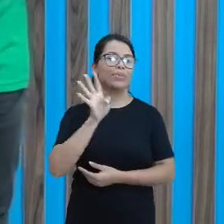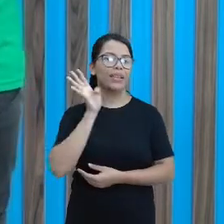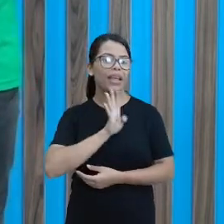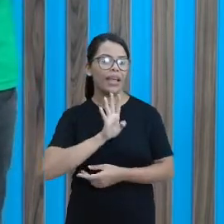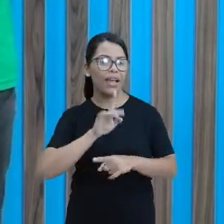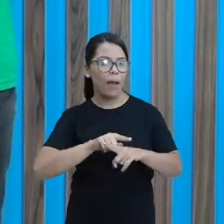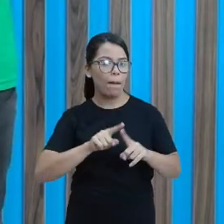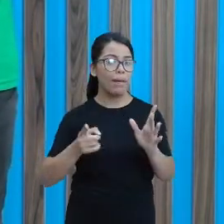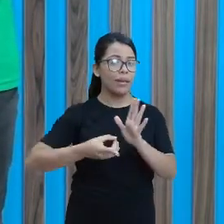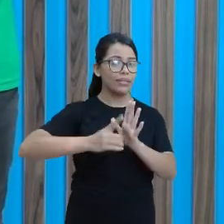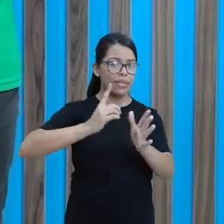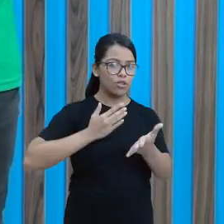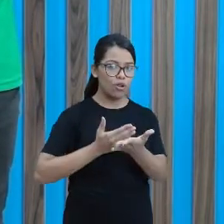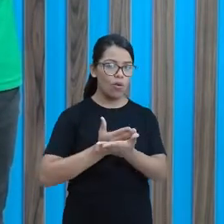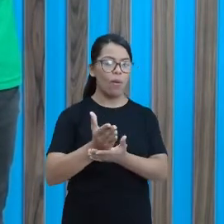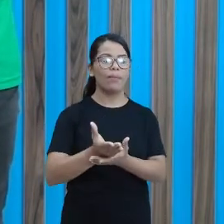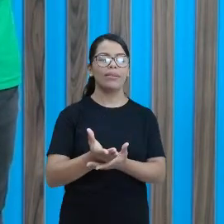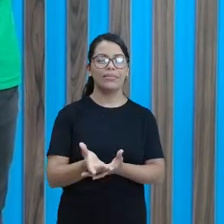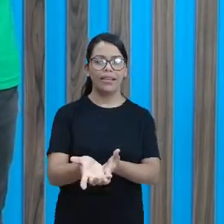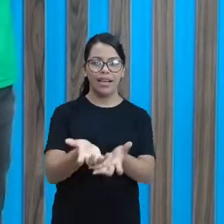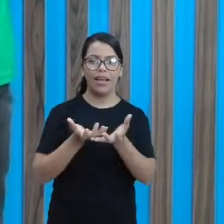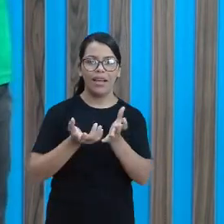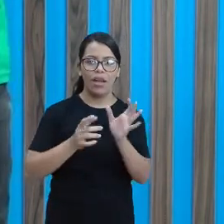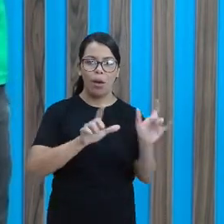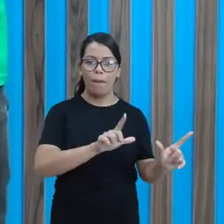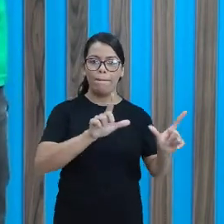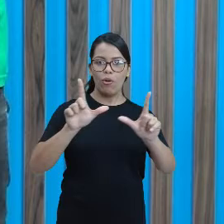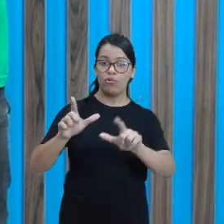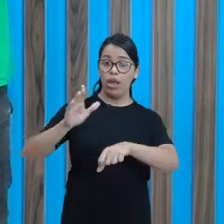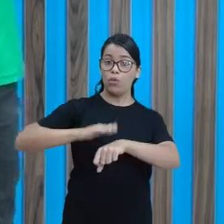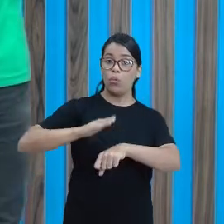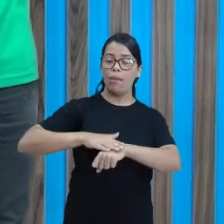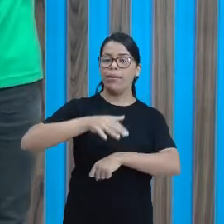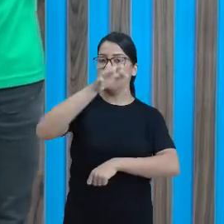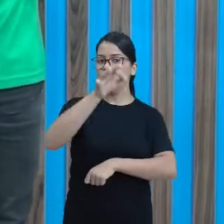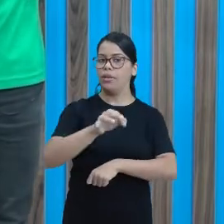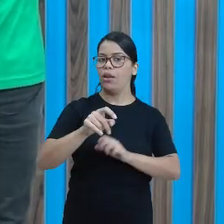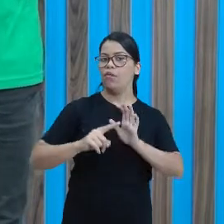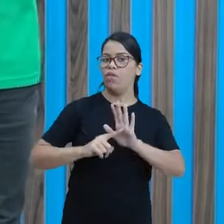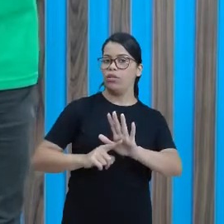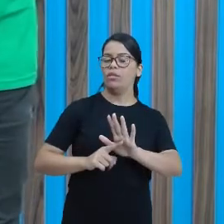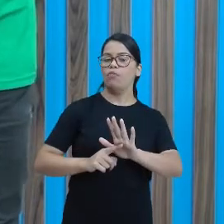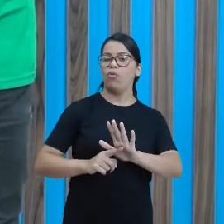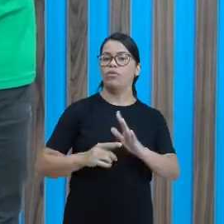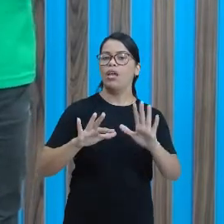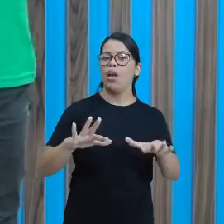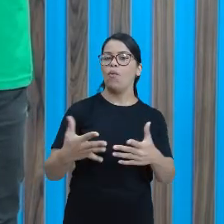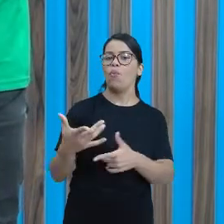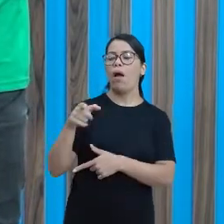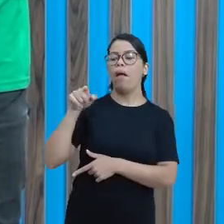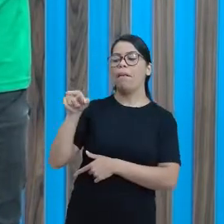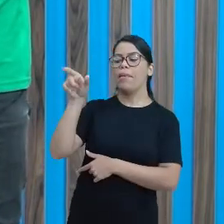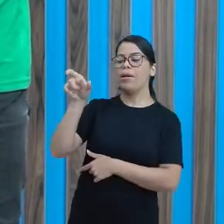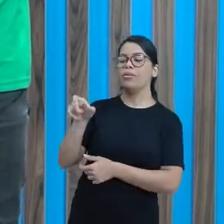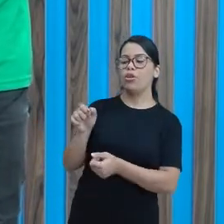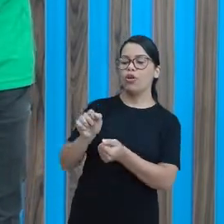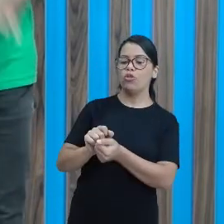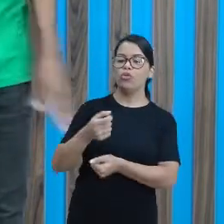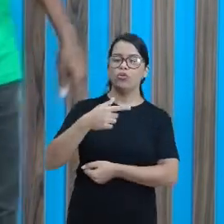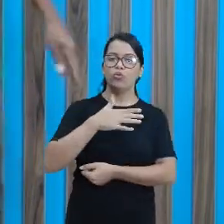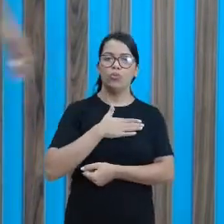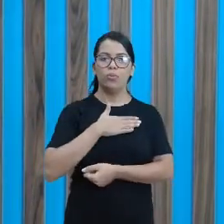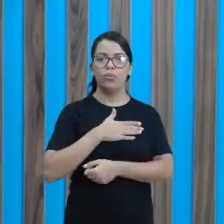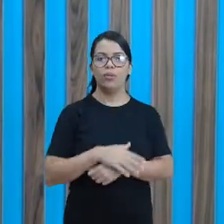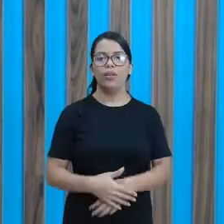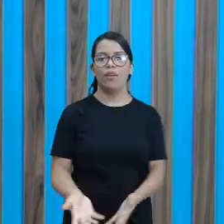passar aqui, eu vou passar daqui a pouco, mas no momento certo, na hora certa, eu vou dizer quem tá comigo aqui, mas segura a onda que já tu vai saber. Eu